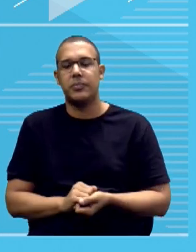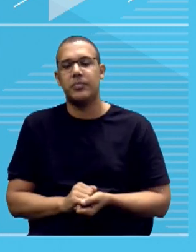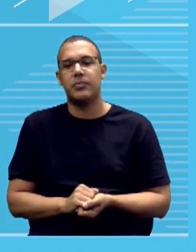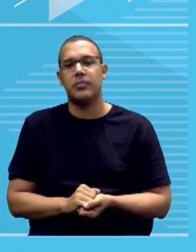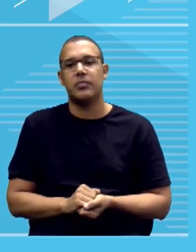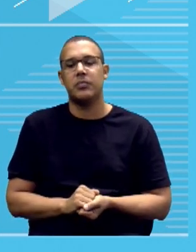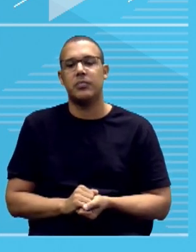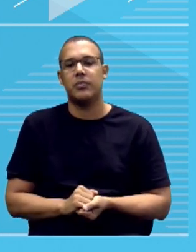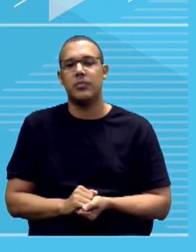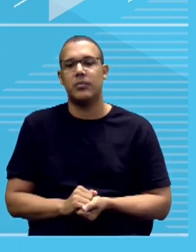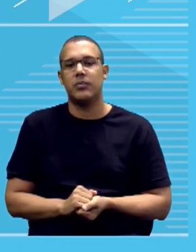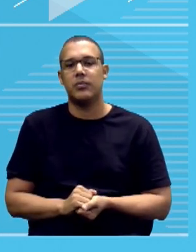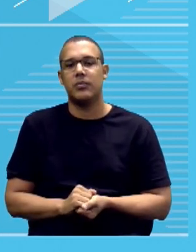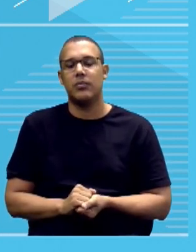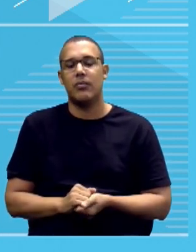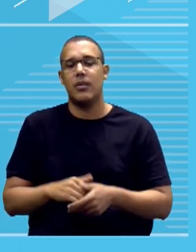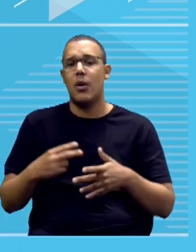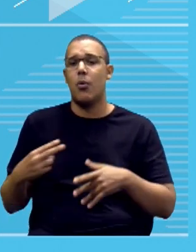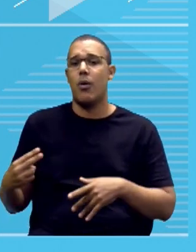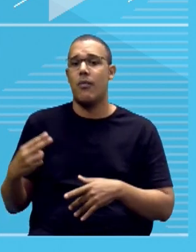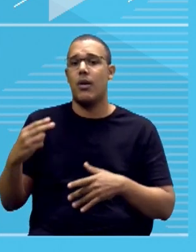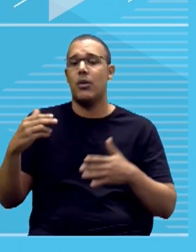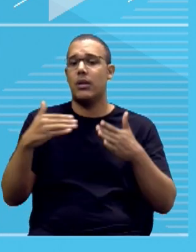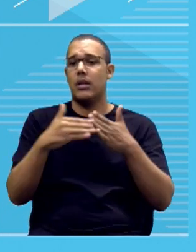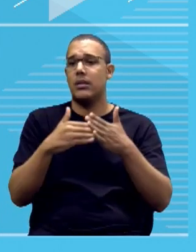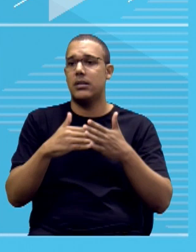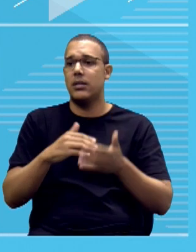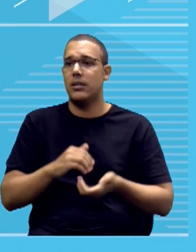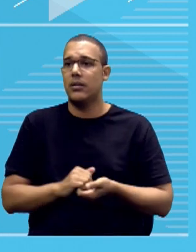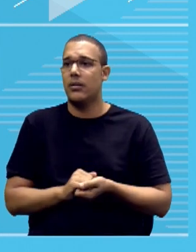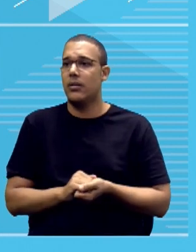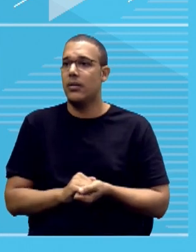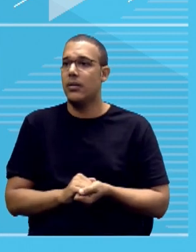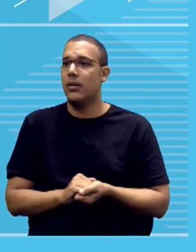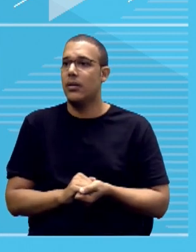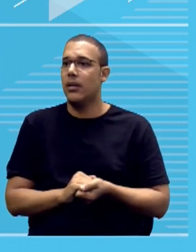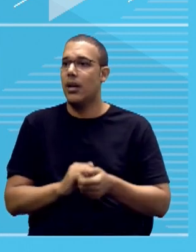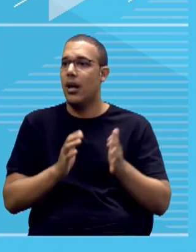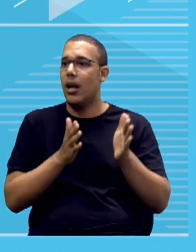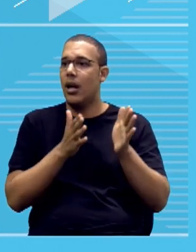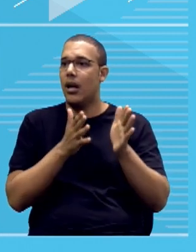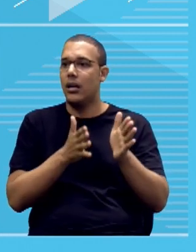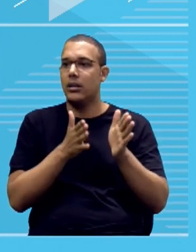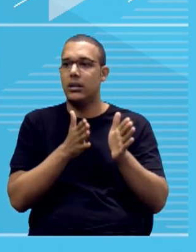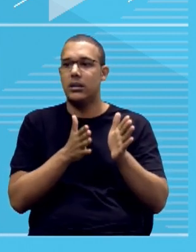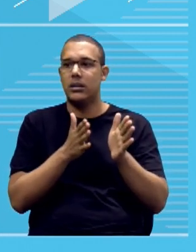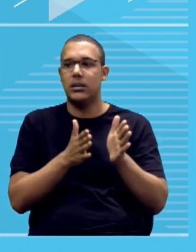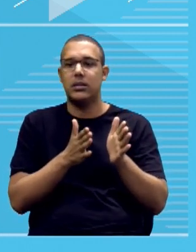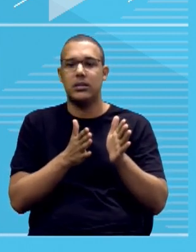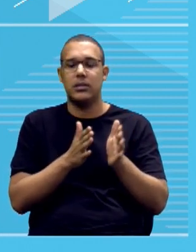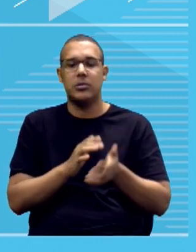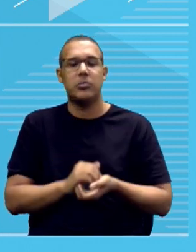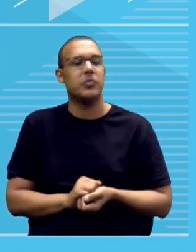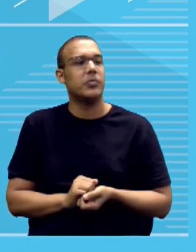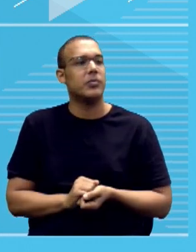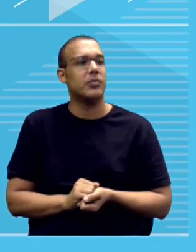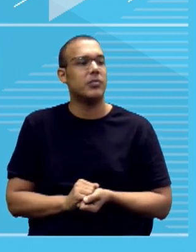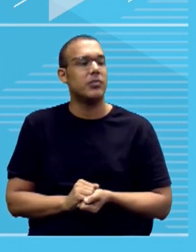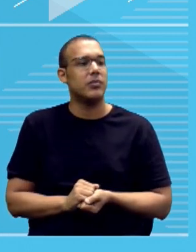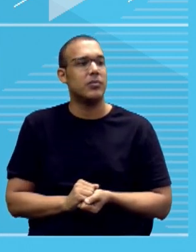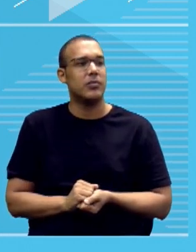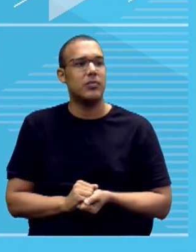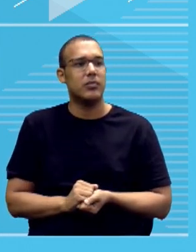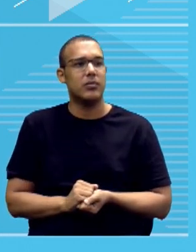Então, qual seria o valor da minha resistência? 20 dividido por 2,5